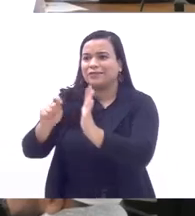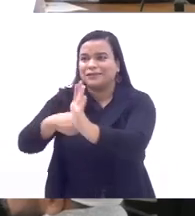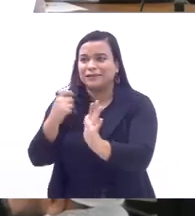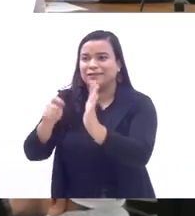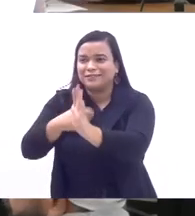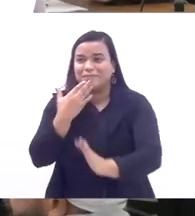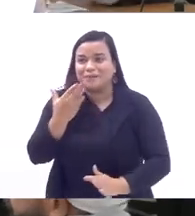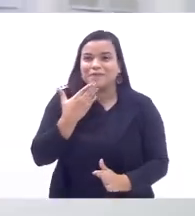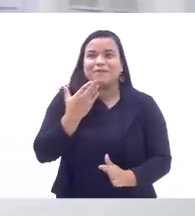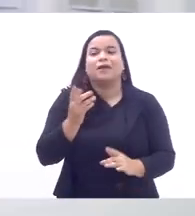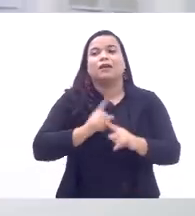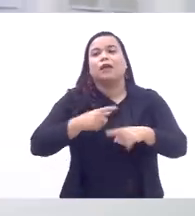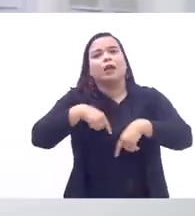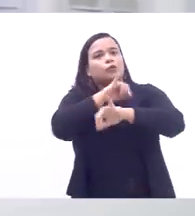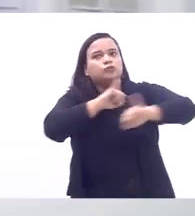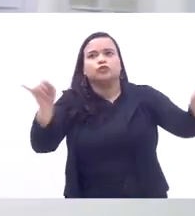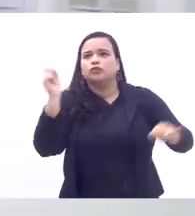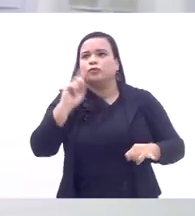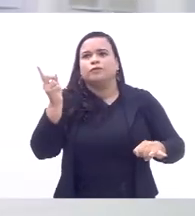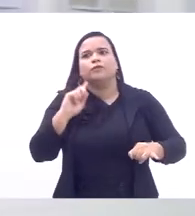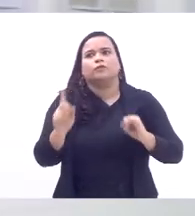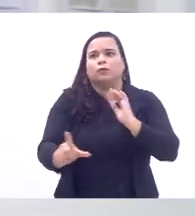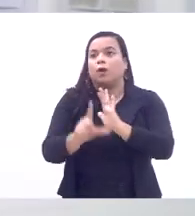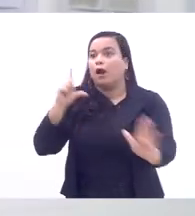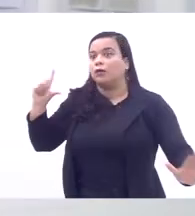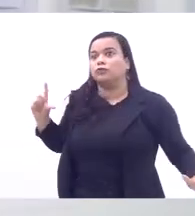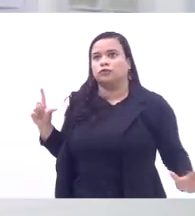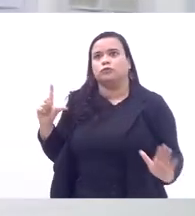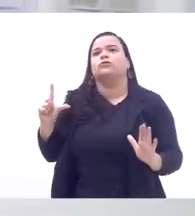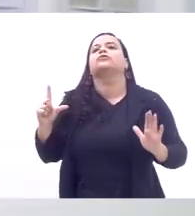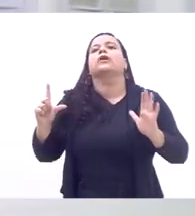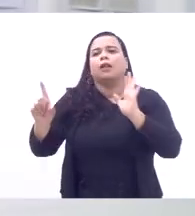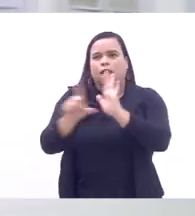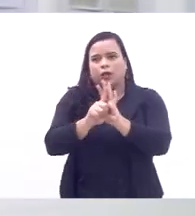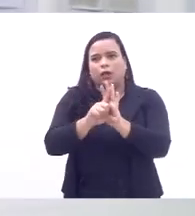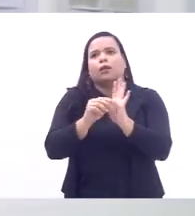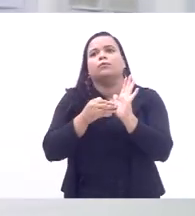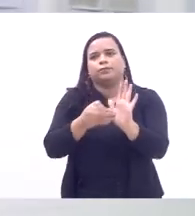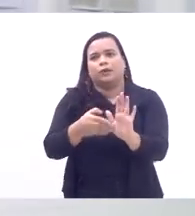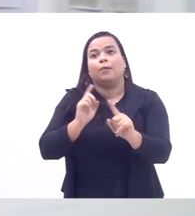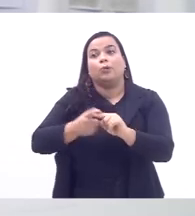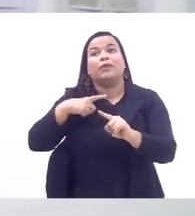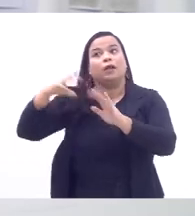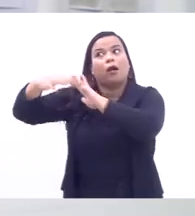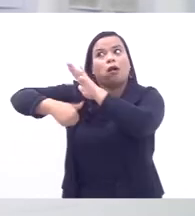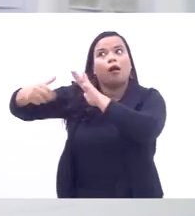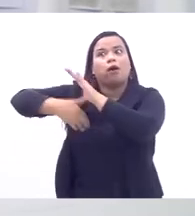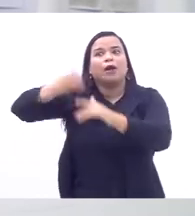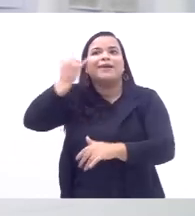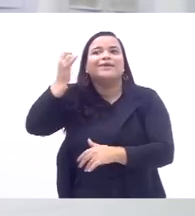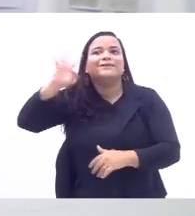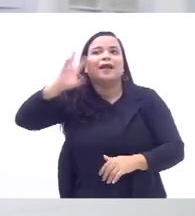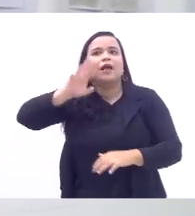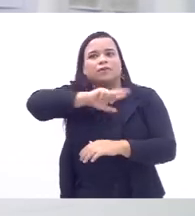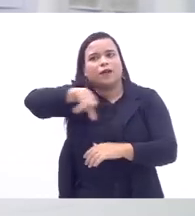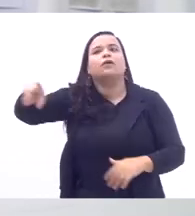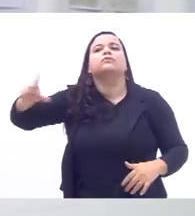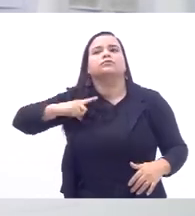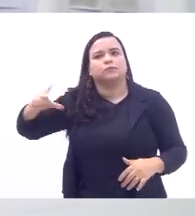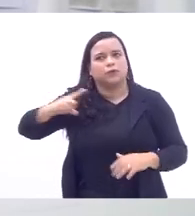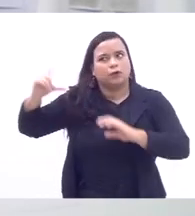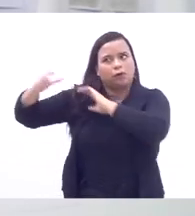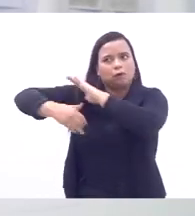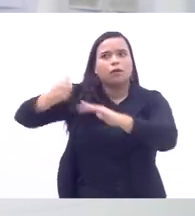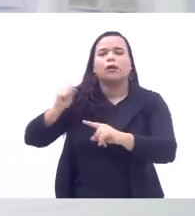Assina, deputado, porque eu não divulgo antes dessa lei ser protocolada, porque tem uns ladrões de ideia. É o que mais tem. Tem os ladrões de ideia, porque a